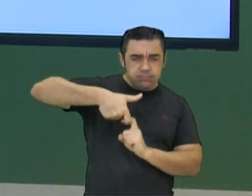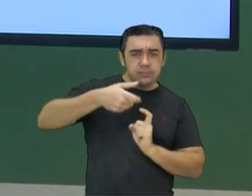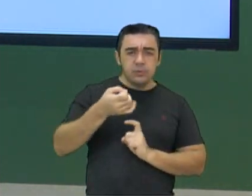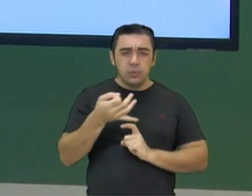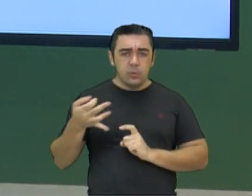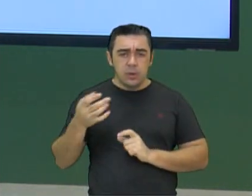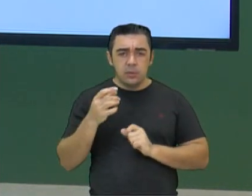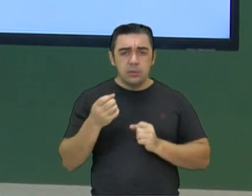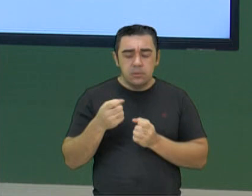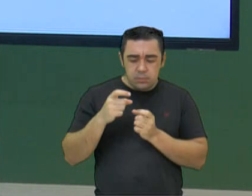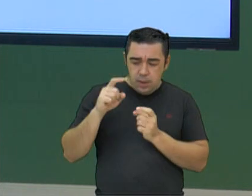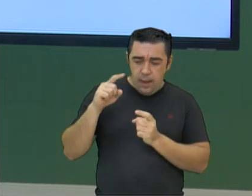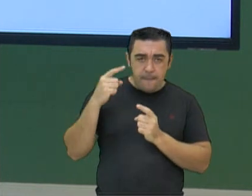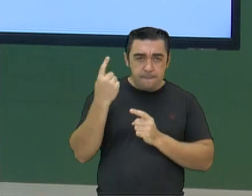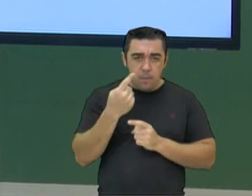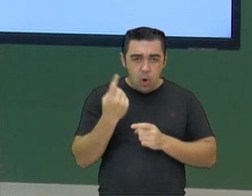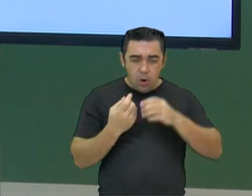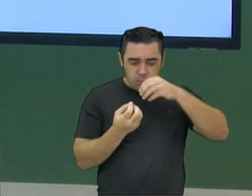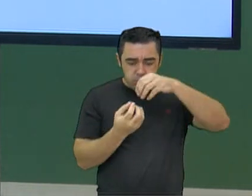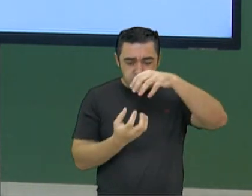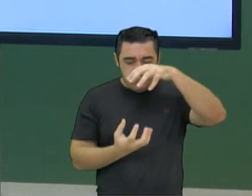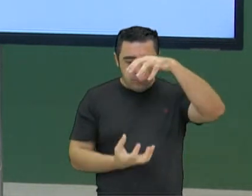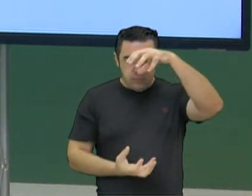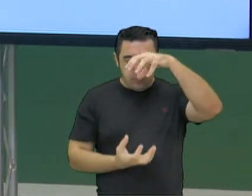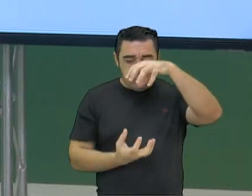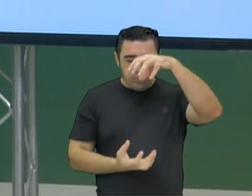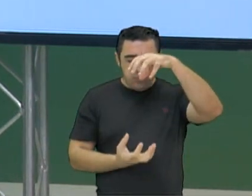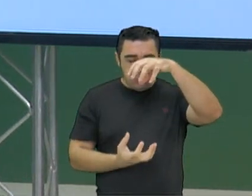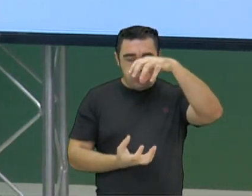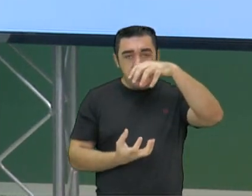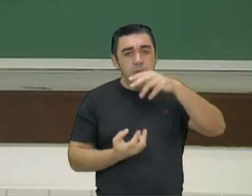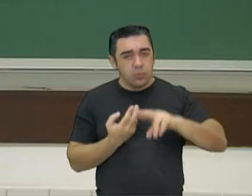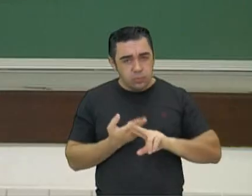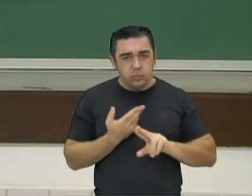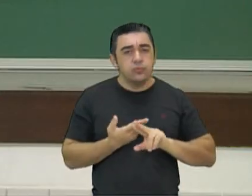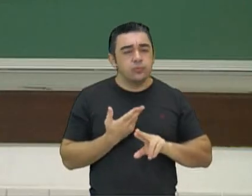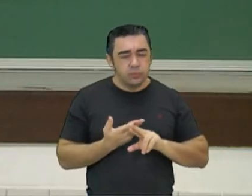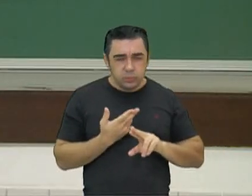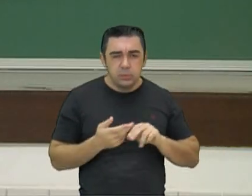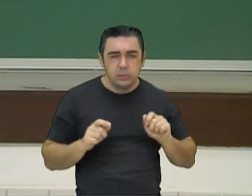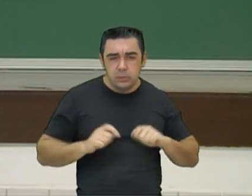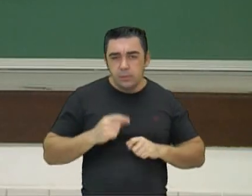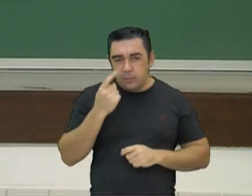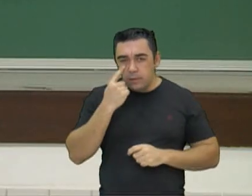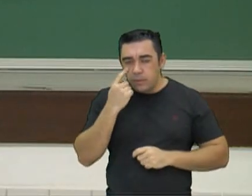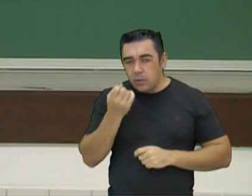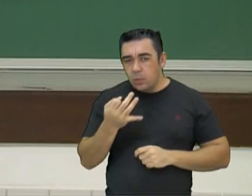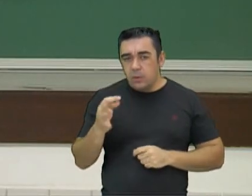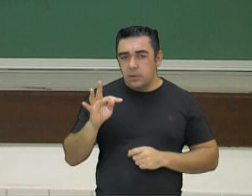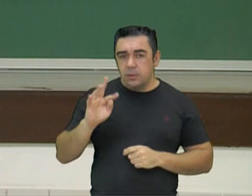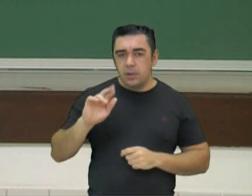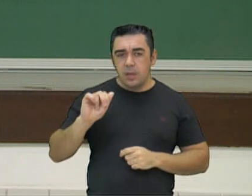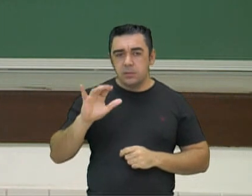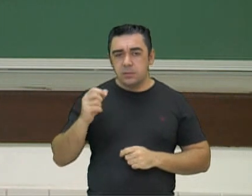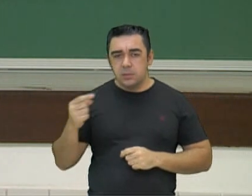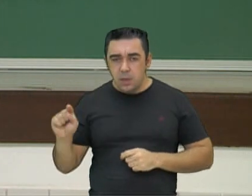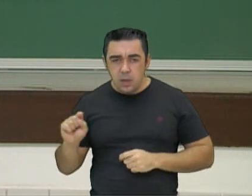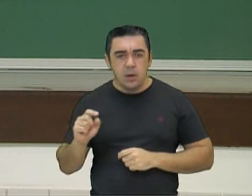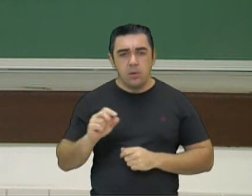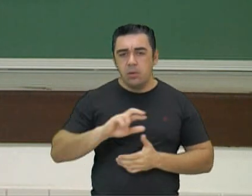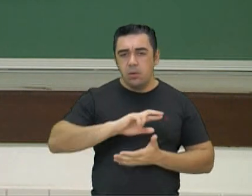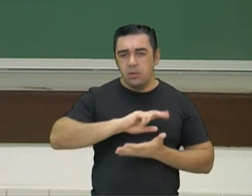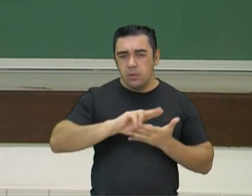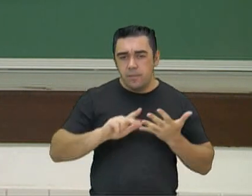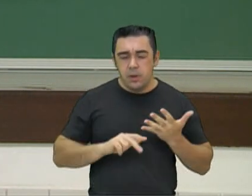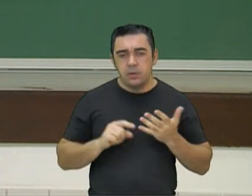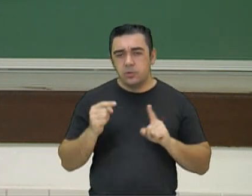da deformação de uma mola. Então, é um instrumento muito utilizado aqui para nós, para poder medir tração, medir várias intensidades de